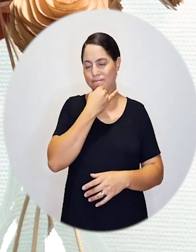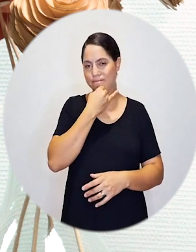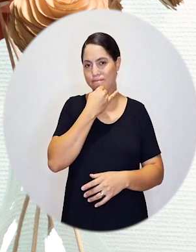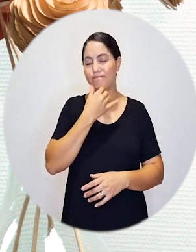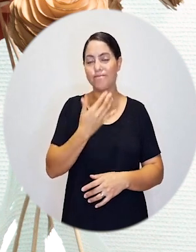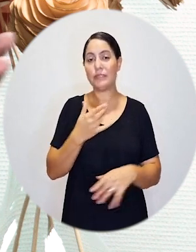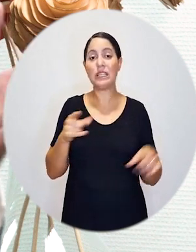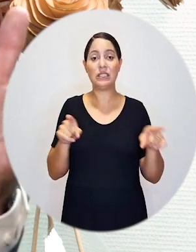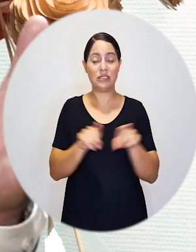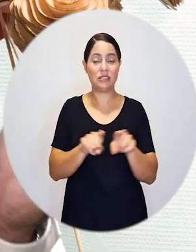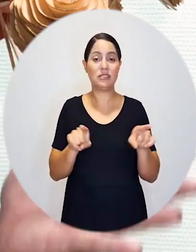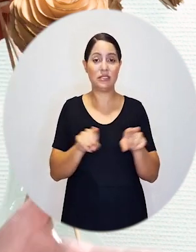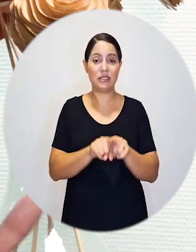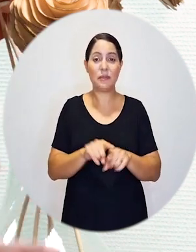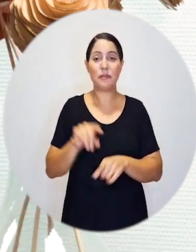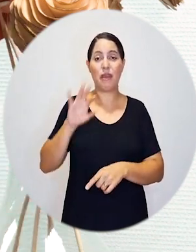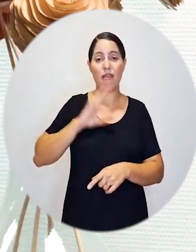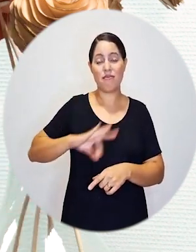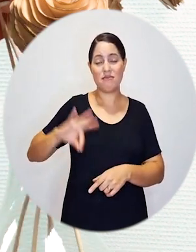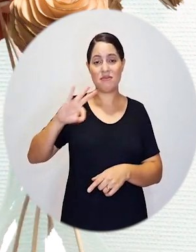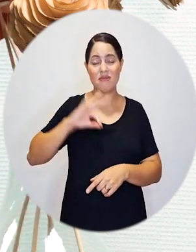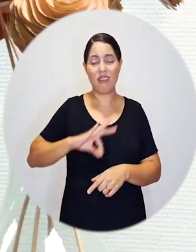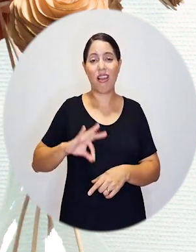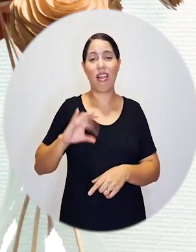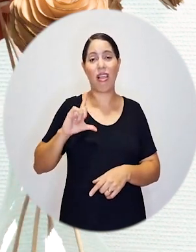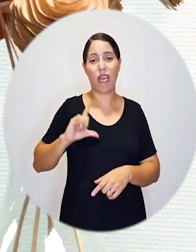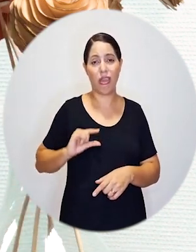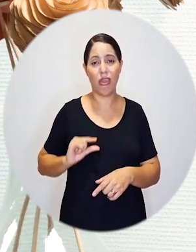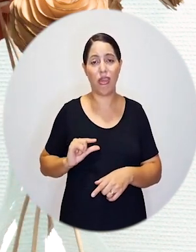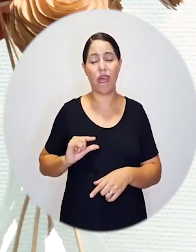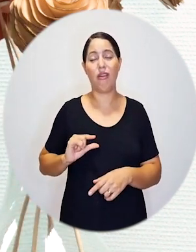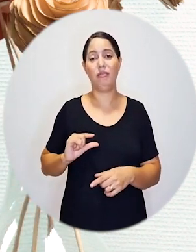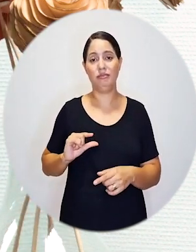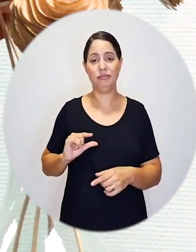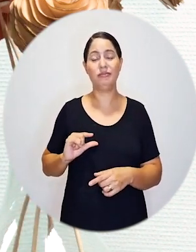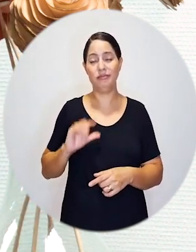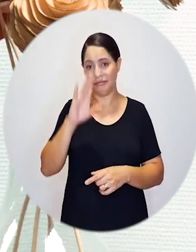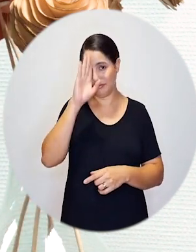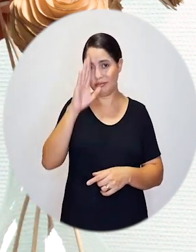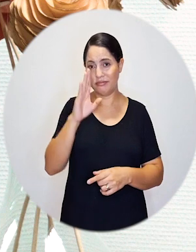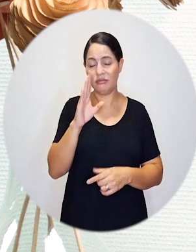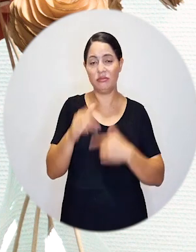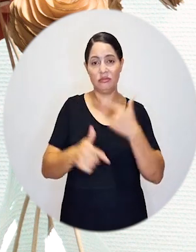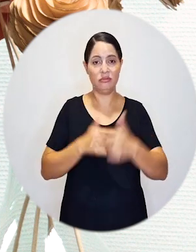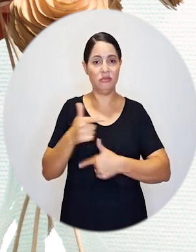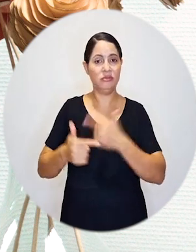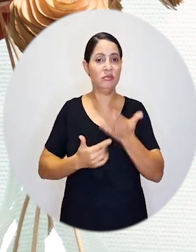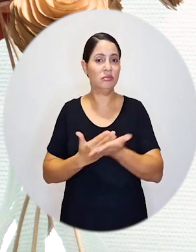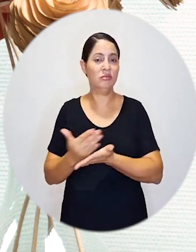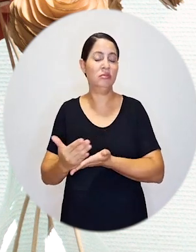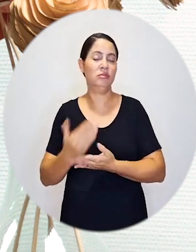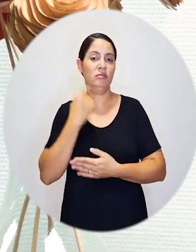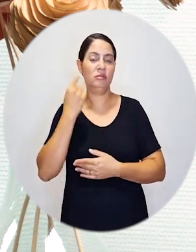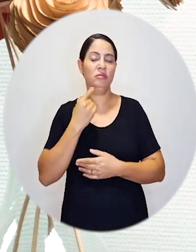sua profissão. A prova disso é a baixa remuneração, especialmente no início dela, em que nós vimos,